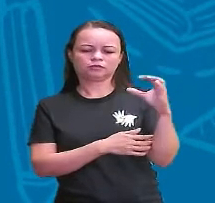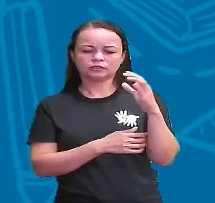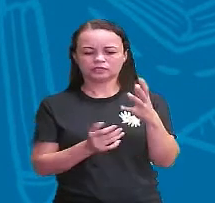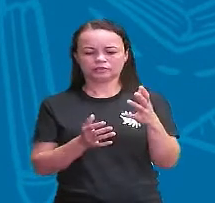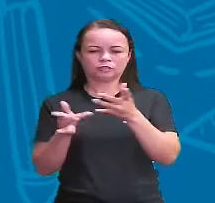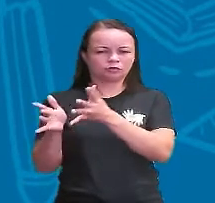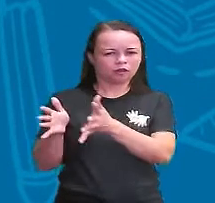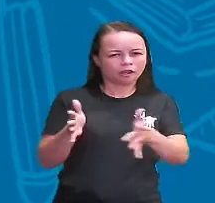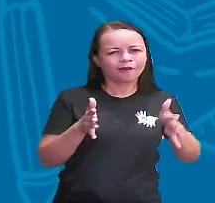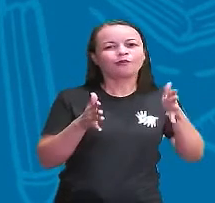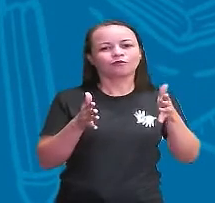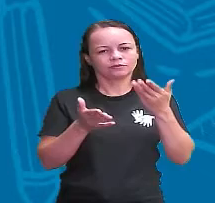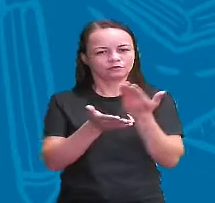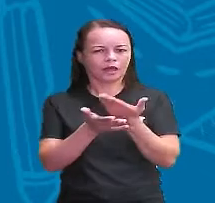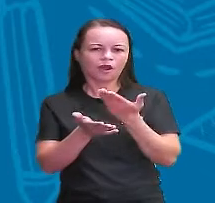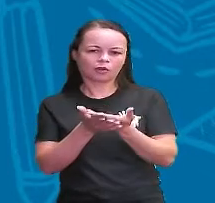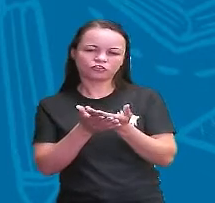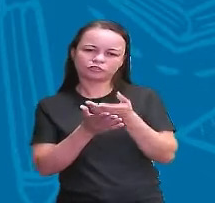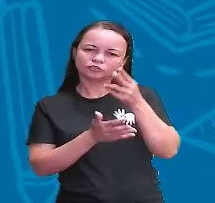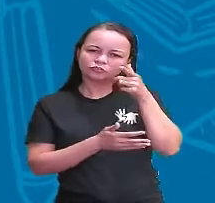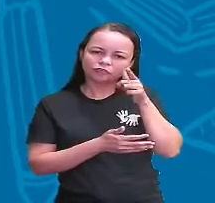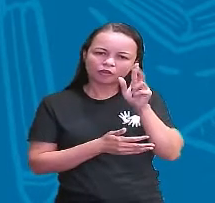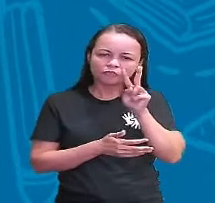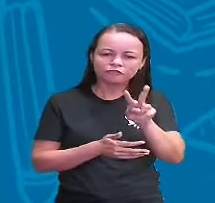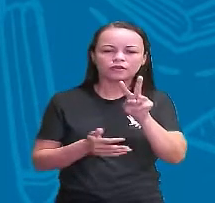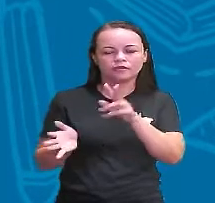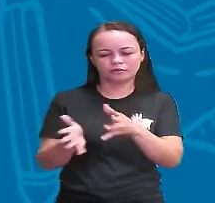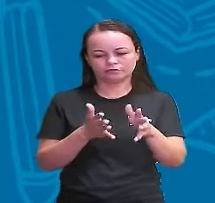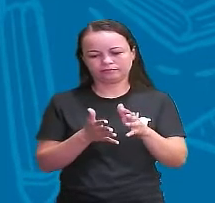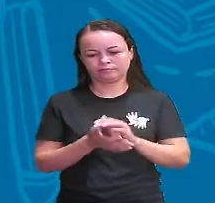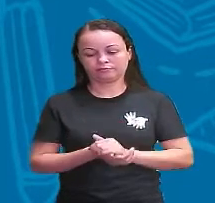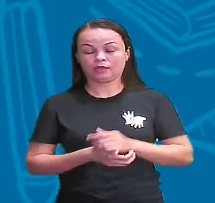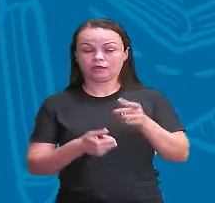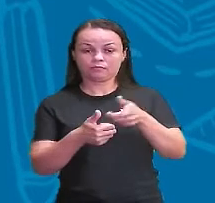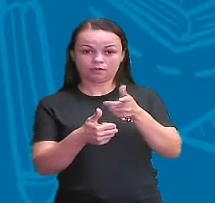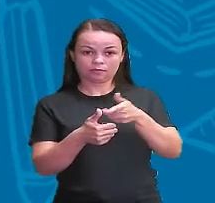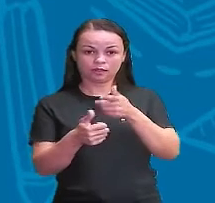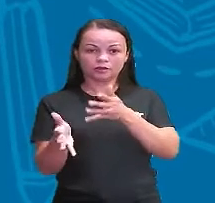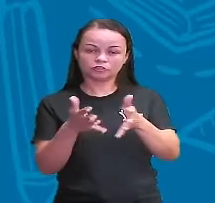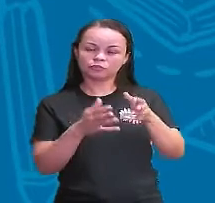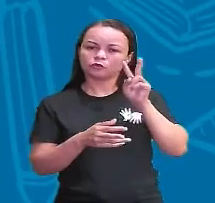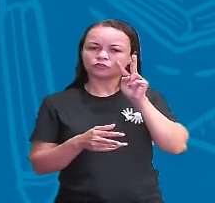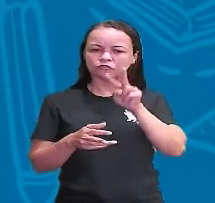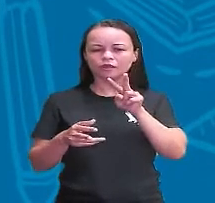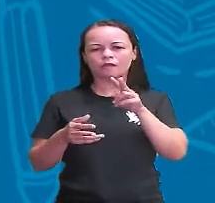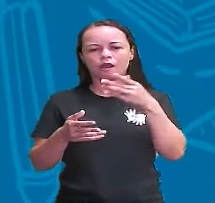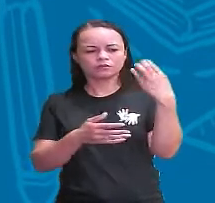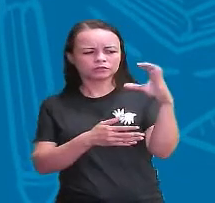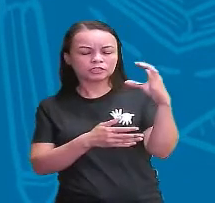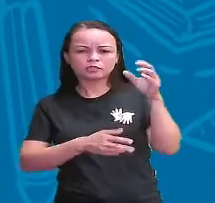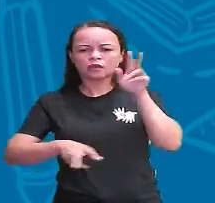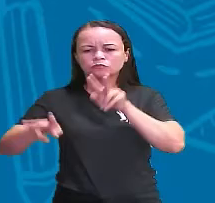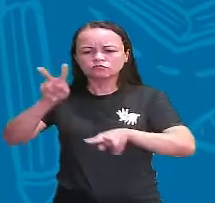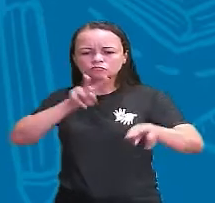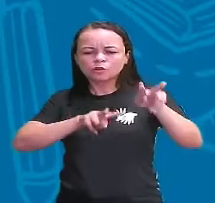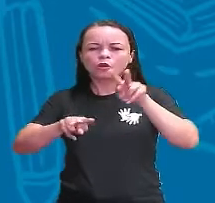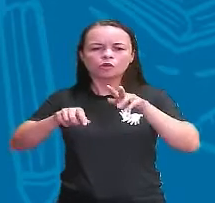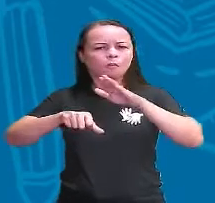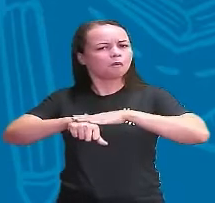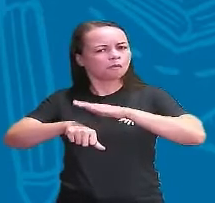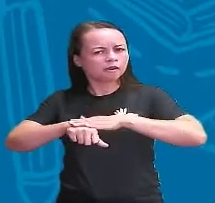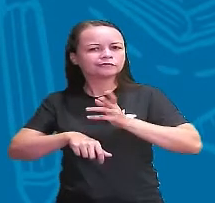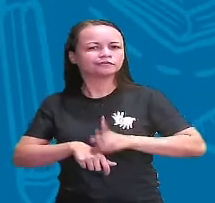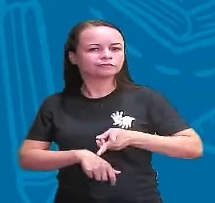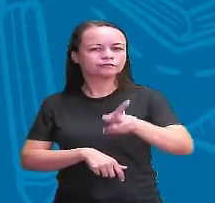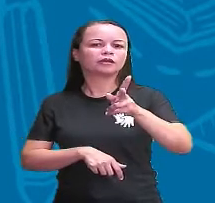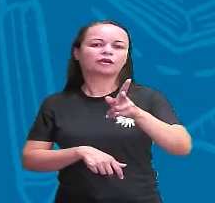aula, tá certo? Primeiramente, a gente pode enxergar a ciência em todos os lugares, a todo o momento,